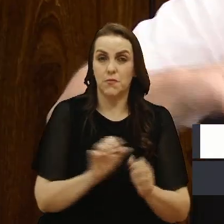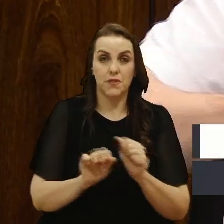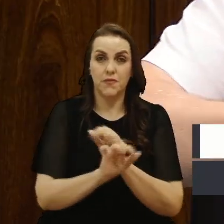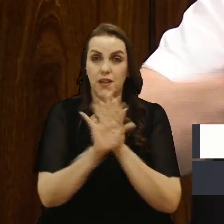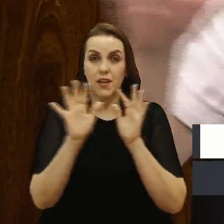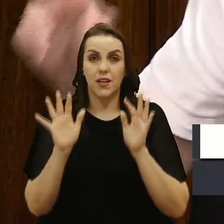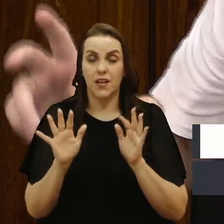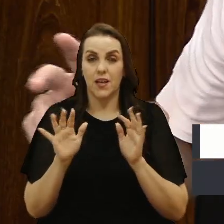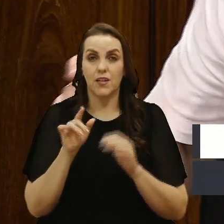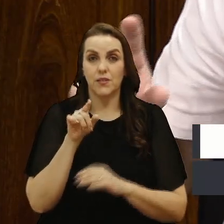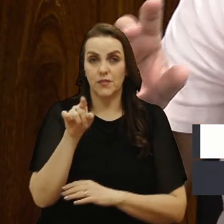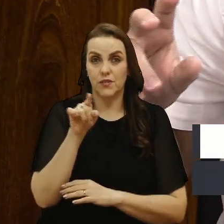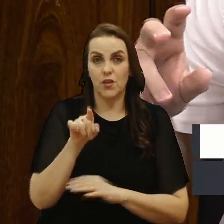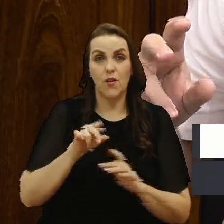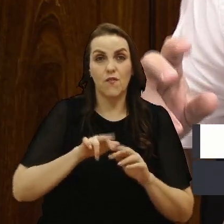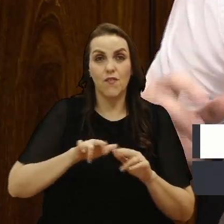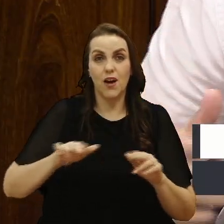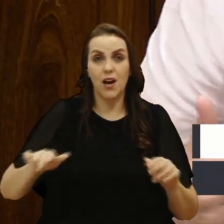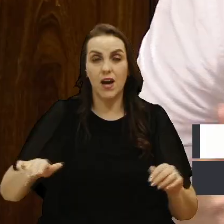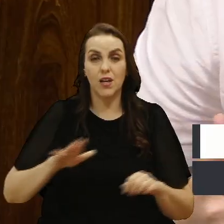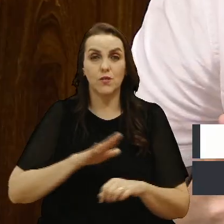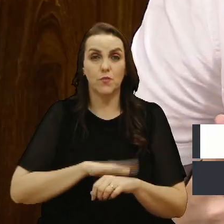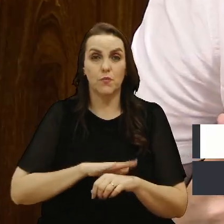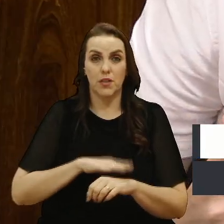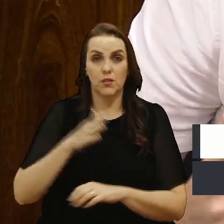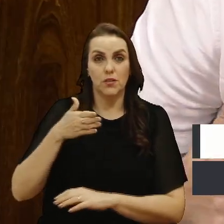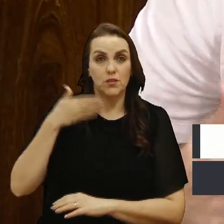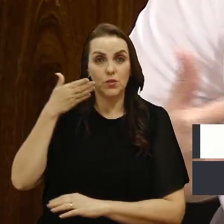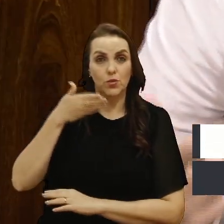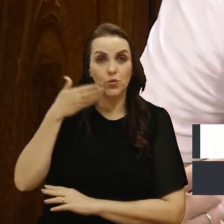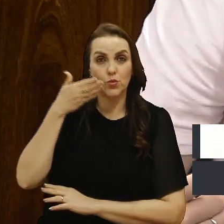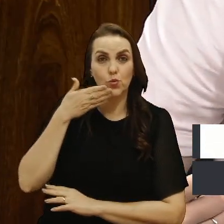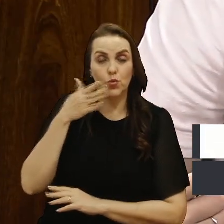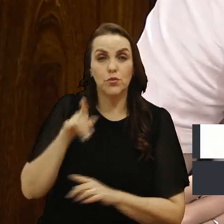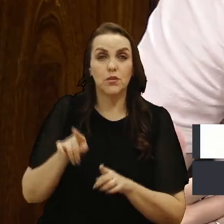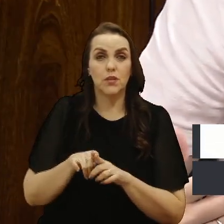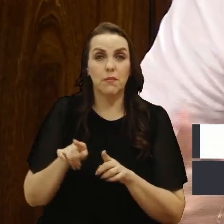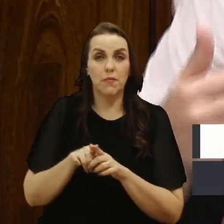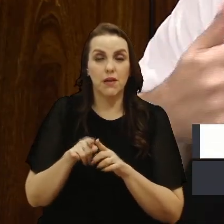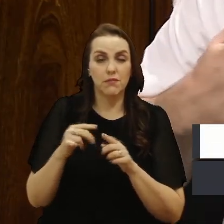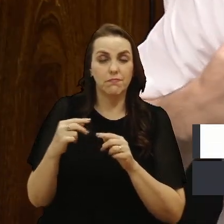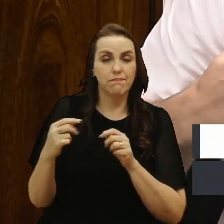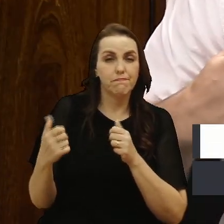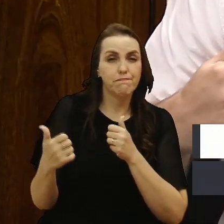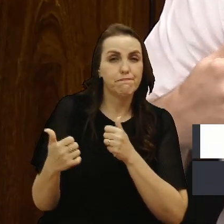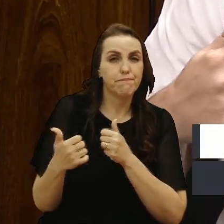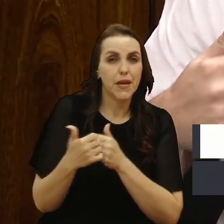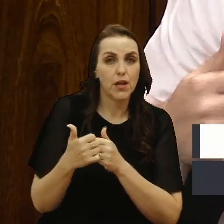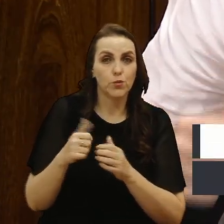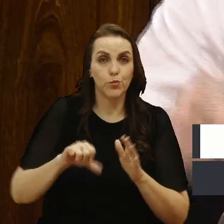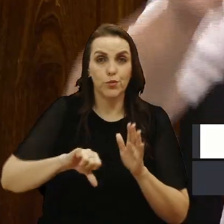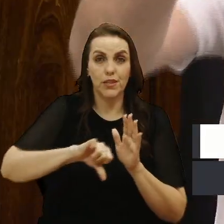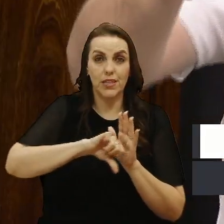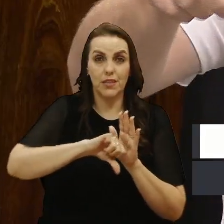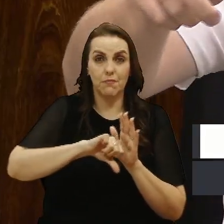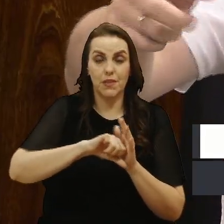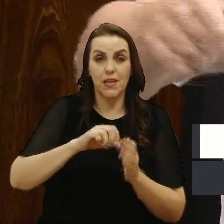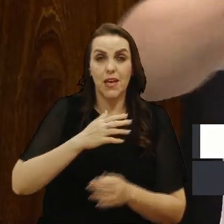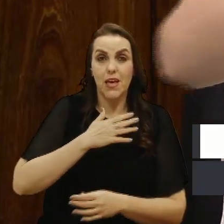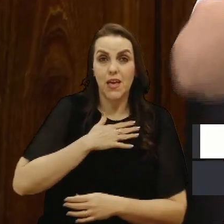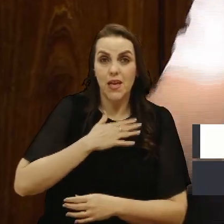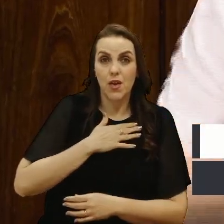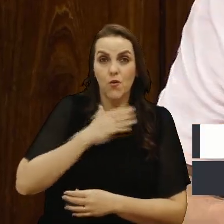em diversas oportunidades, fez discursos que, no meu entender, flertaram com o crime. E eu, quando acho que o senhor flerta com o crime, o que